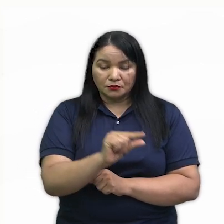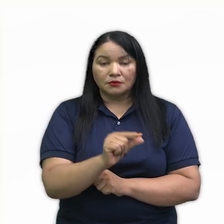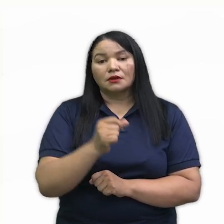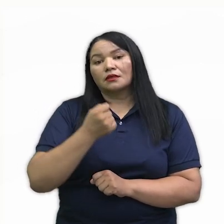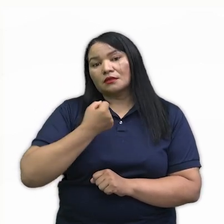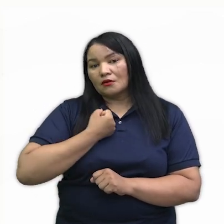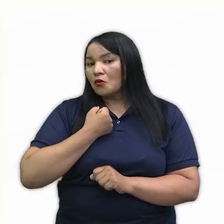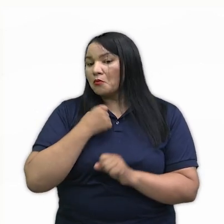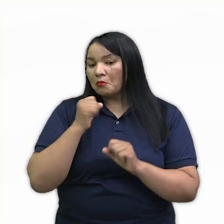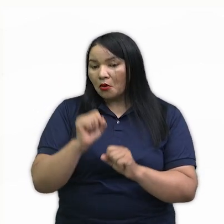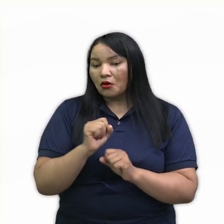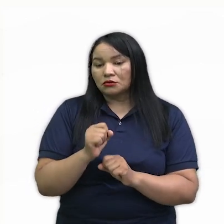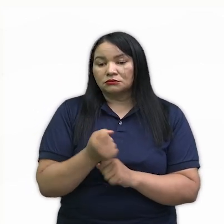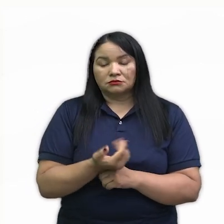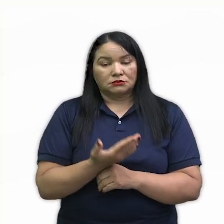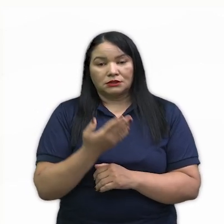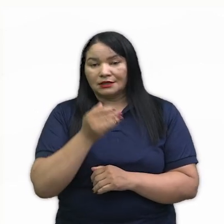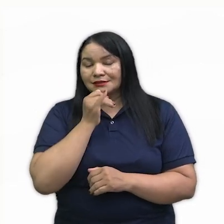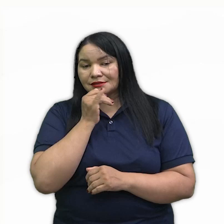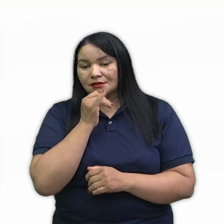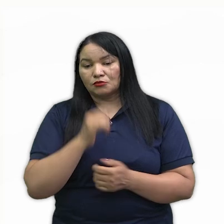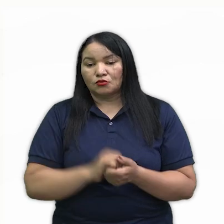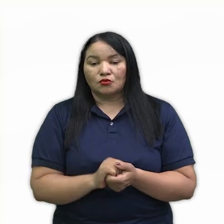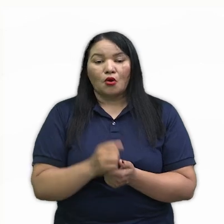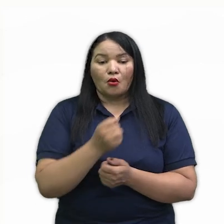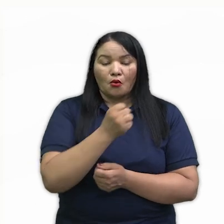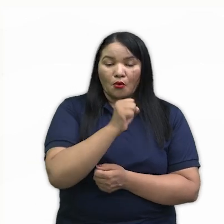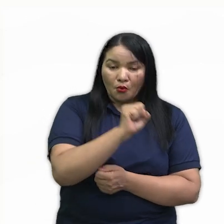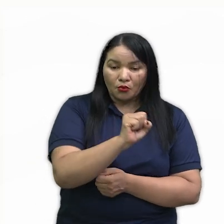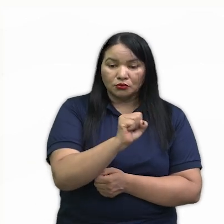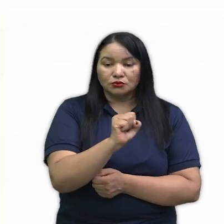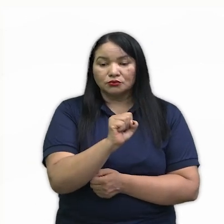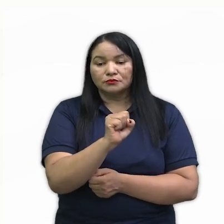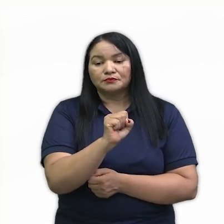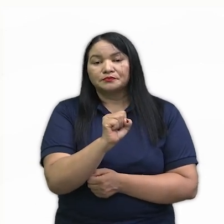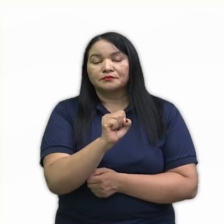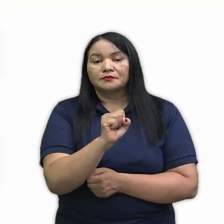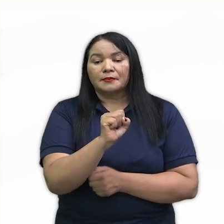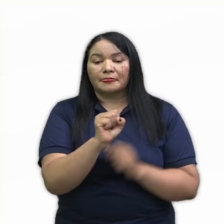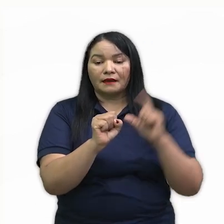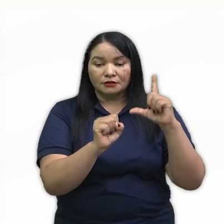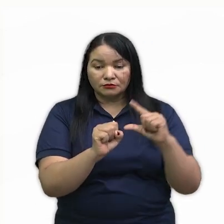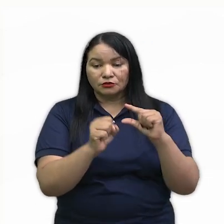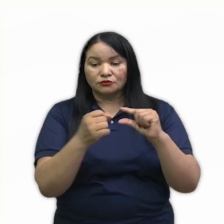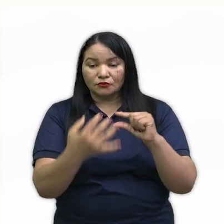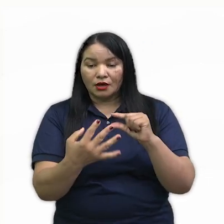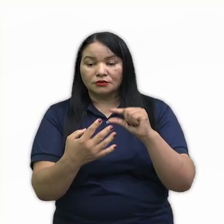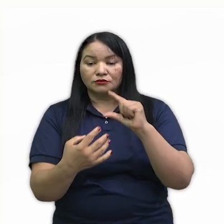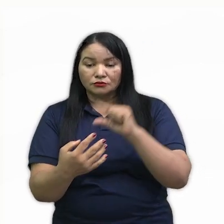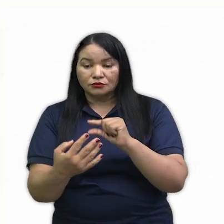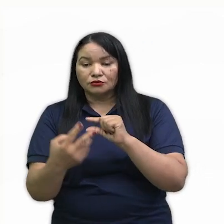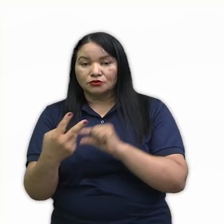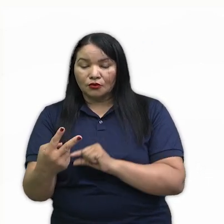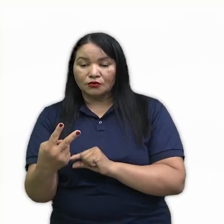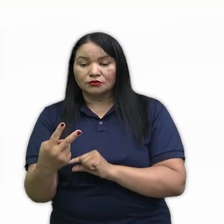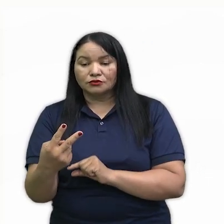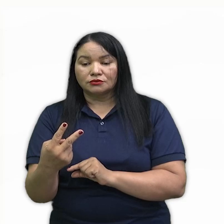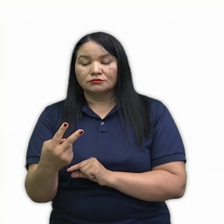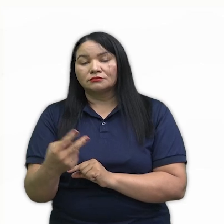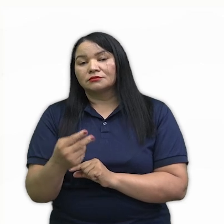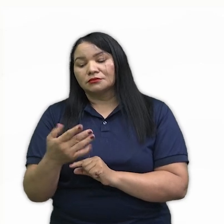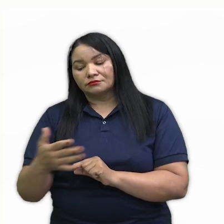aqui. Então começou em 4, ou melhor, começou em 8, né, nesse caso aí, 4, 2 e assim por